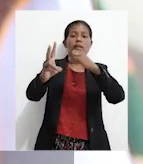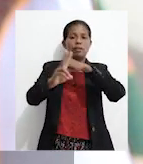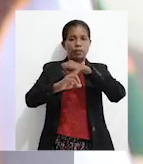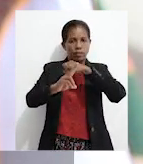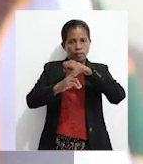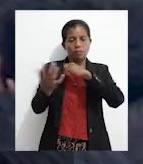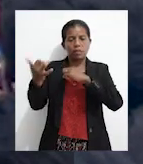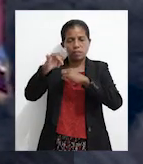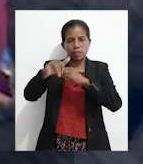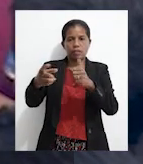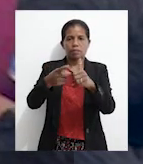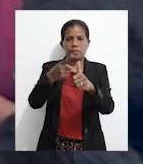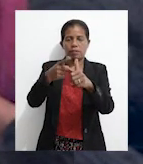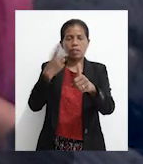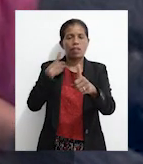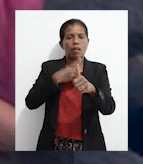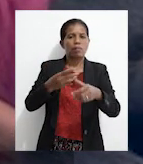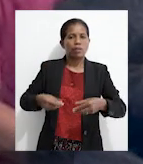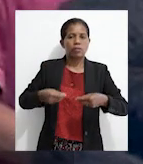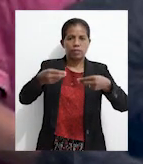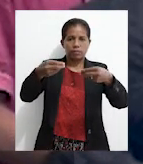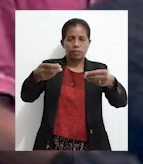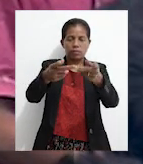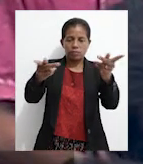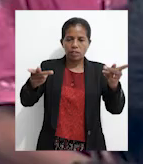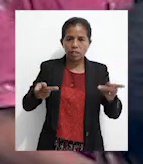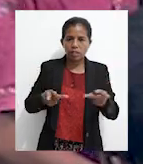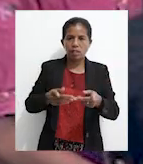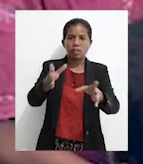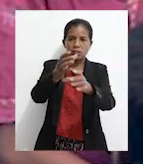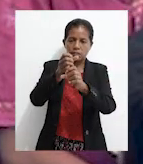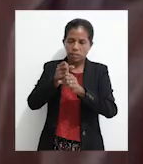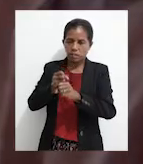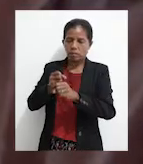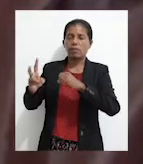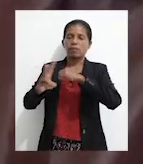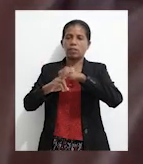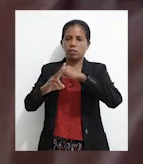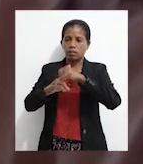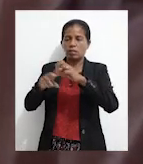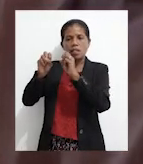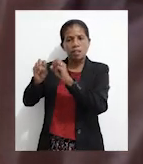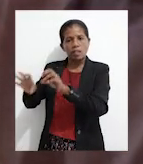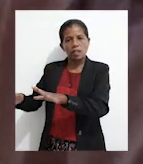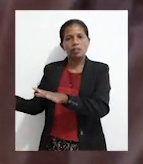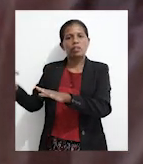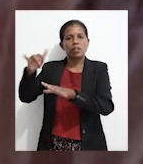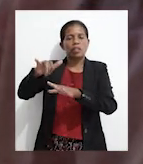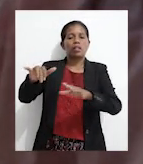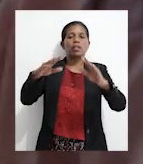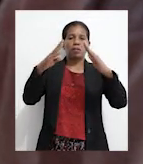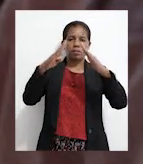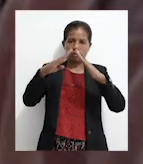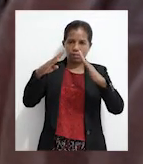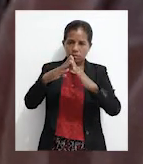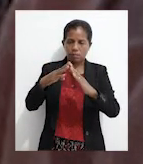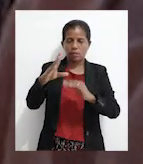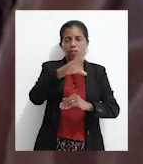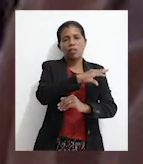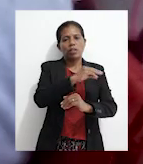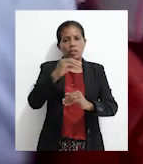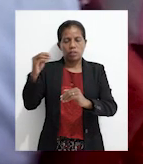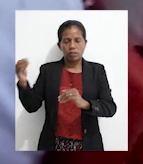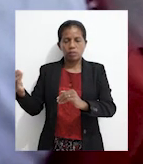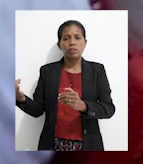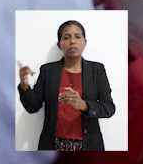sira. Primeiro, a minha fofata, a tua décima vítima, a Sira Nebemaka, lá com a Sira Nihalafati, e hoje a Sira